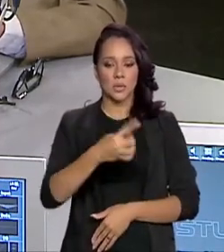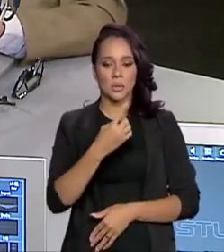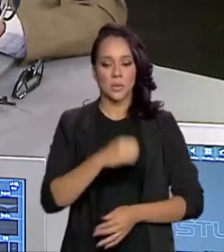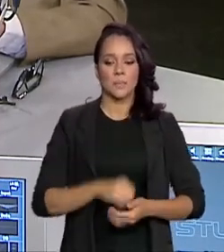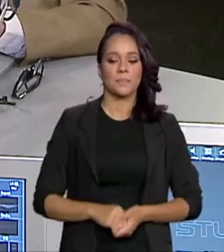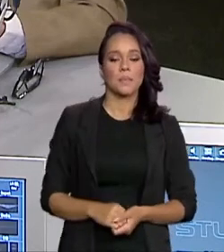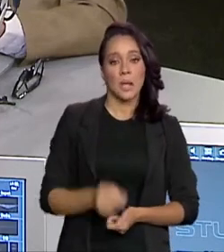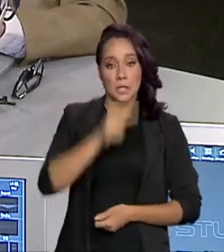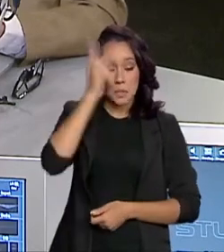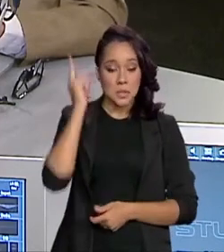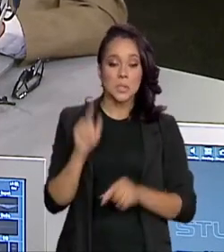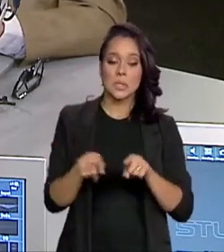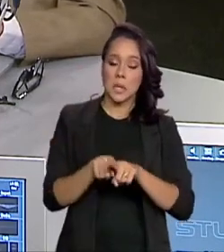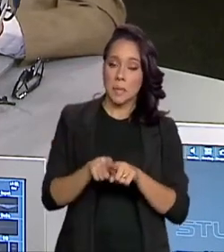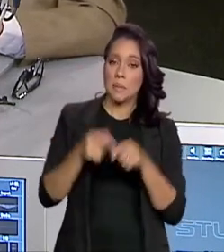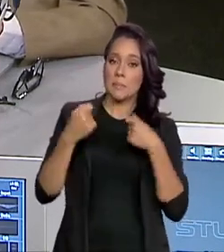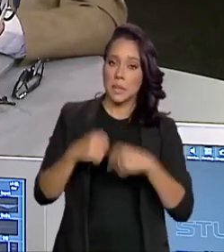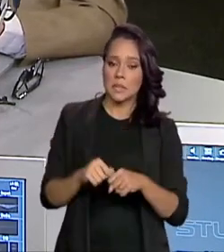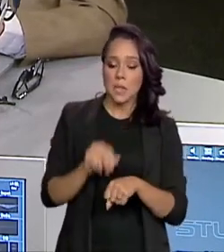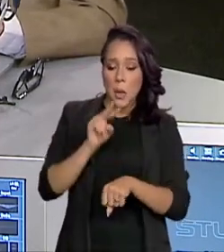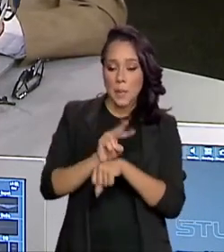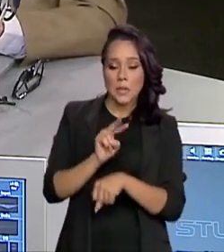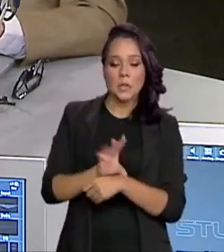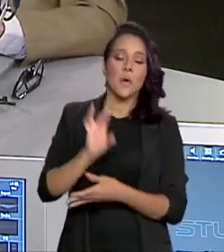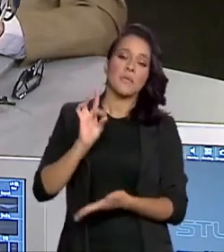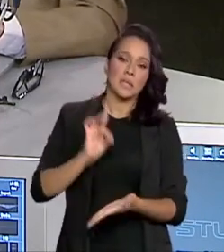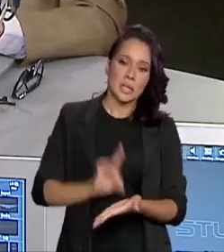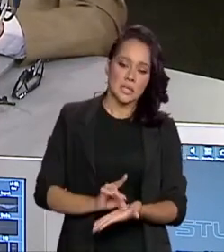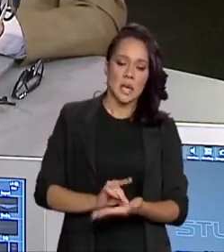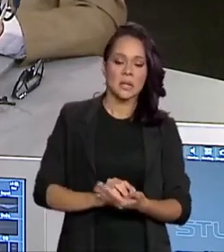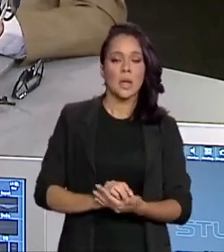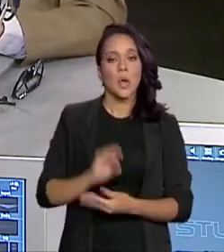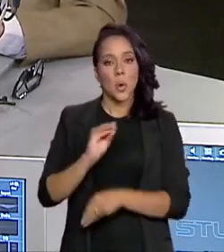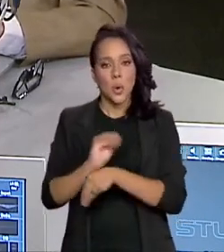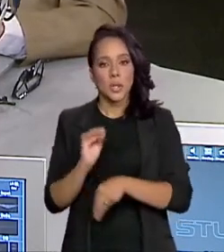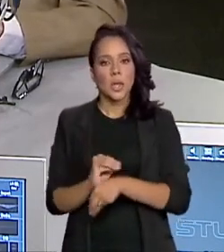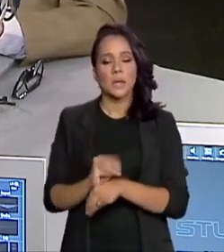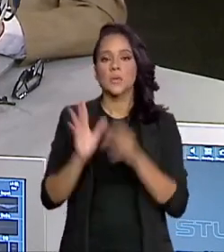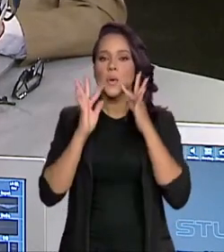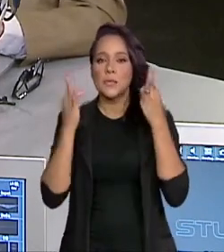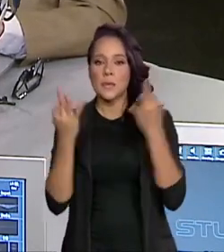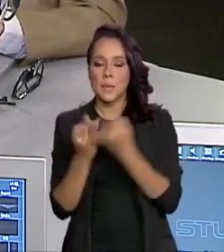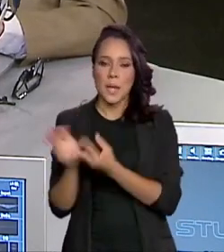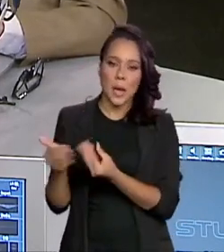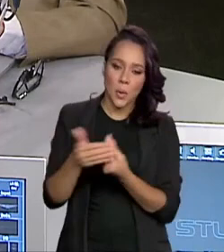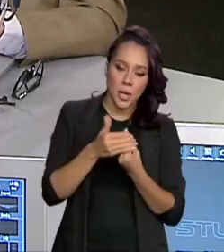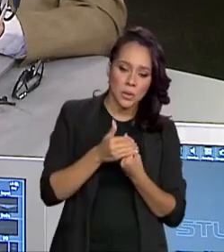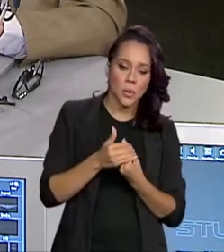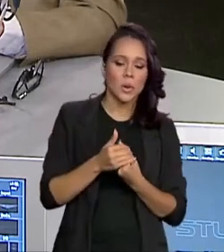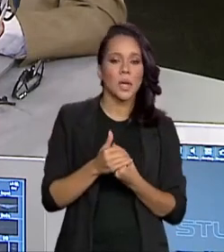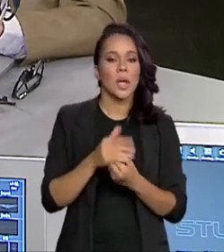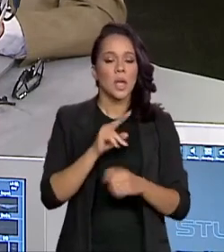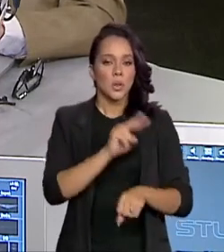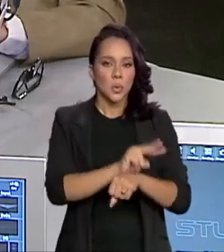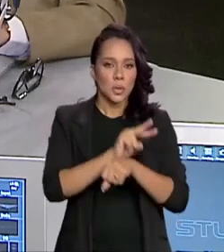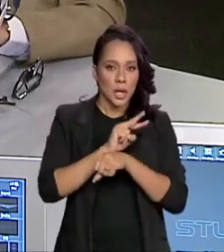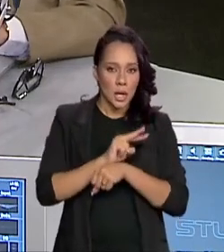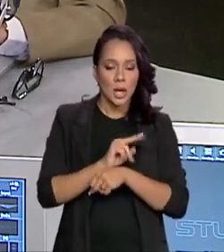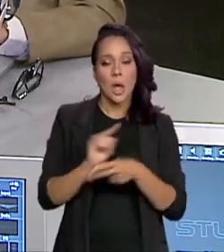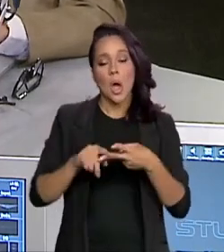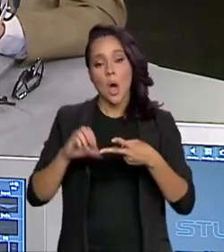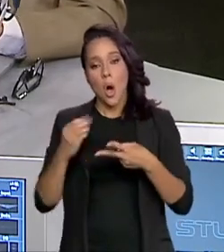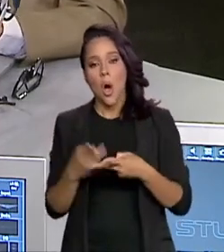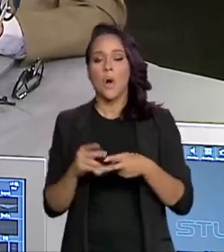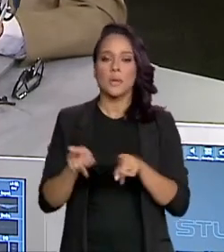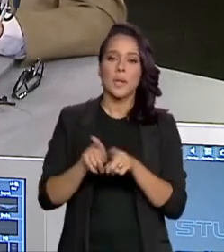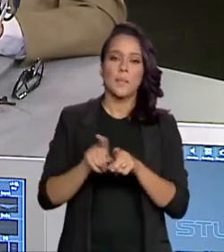Os beneficiários também devem estar sob guarda oficializada, seja sob cuidados de uma família acolhedora, tutela provisória ou